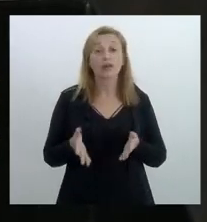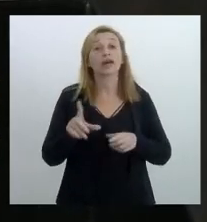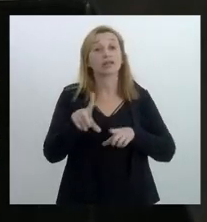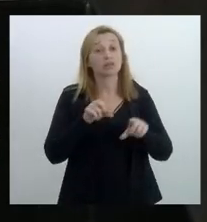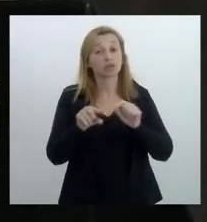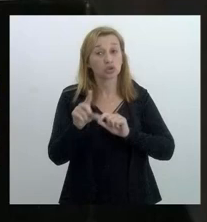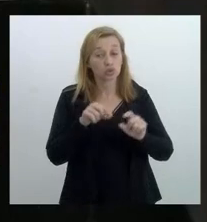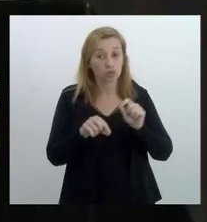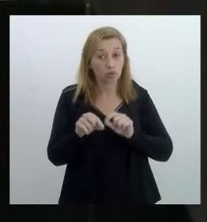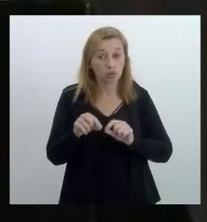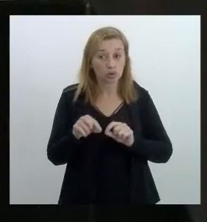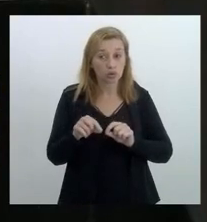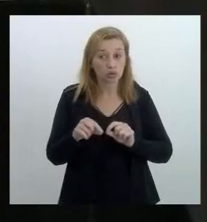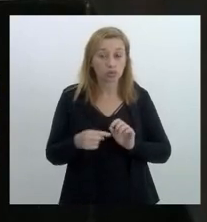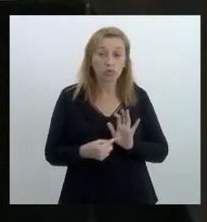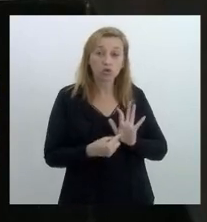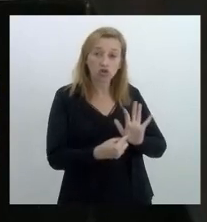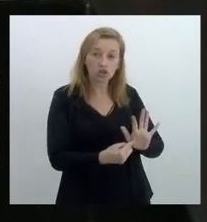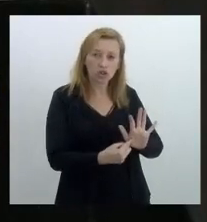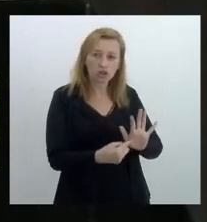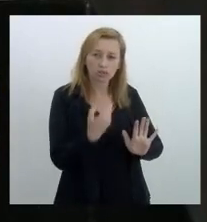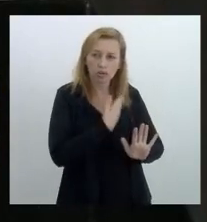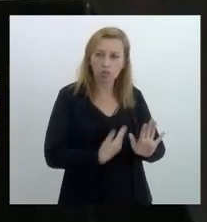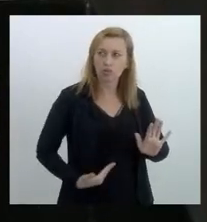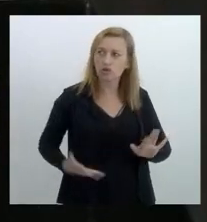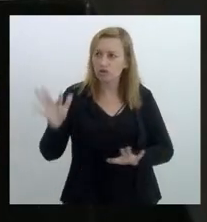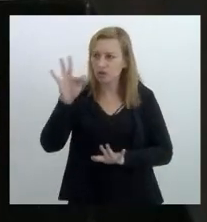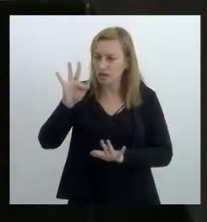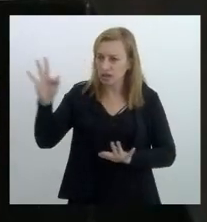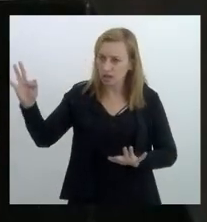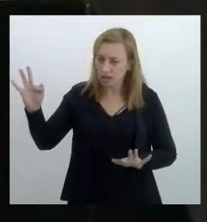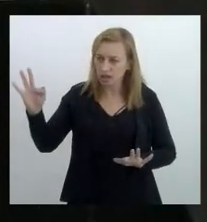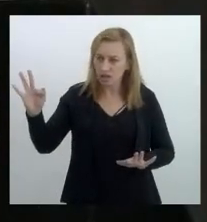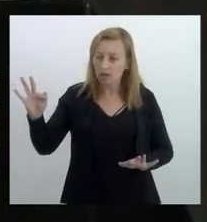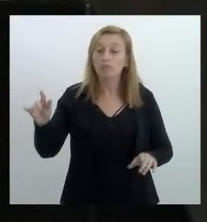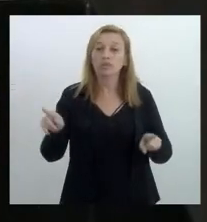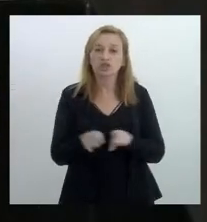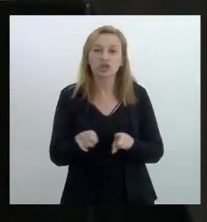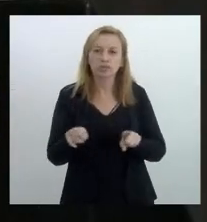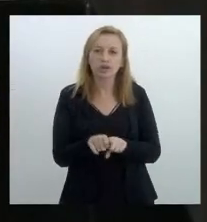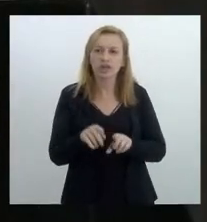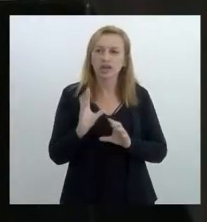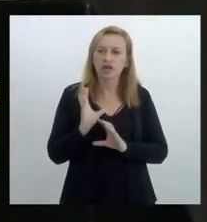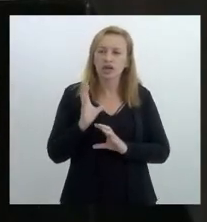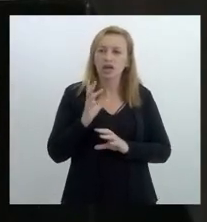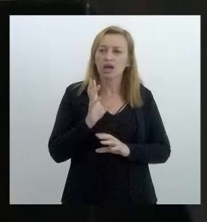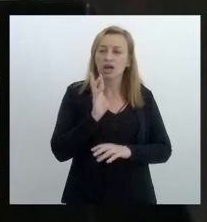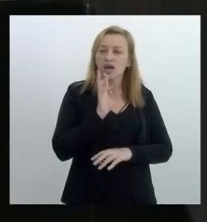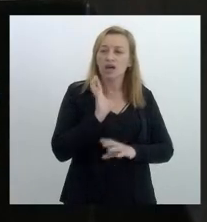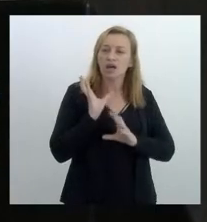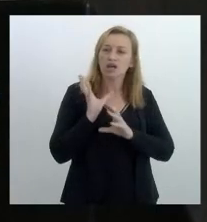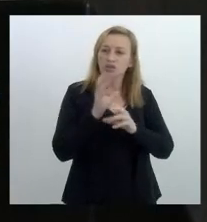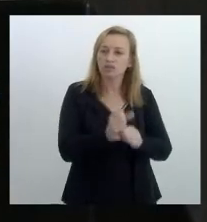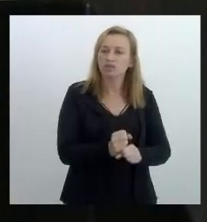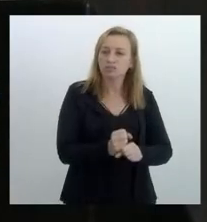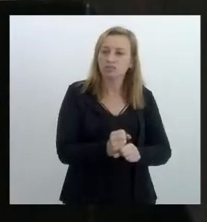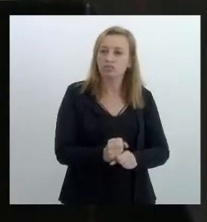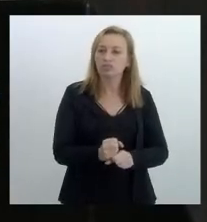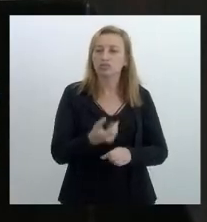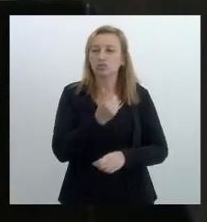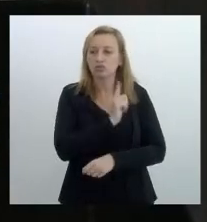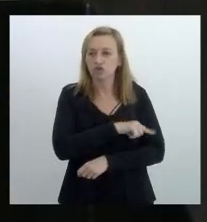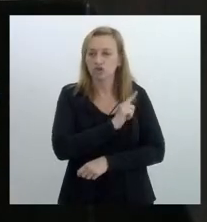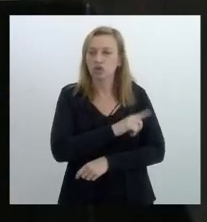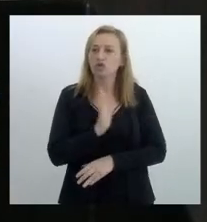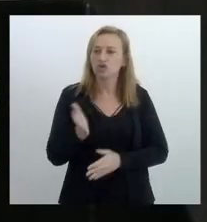decisões são impostas pelo governo federal, mas também são resultados de uma gestão que se iniciou,